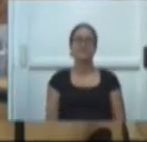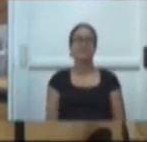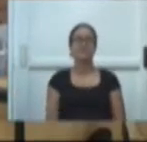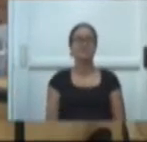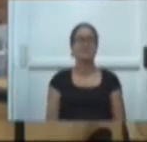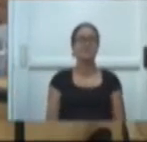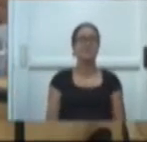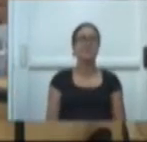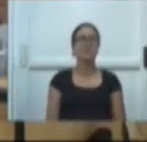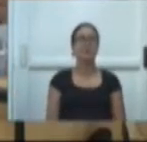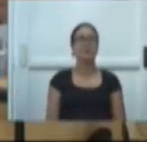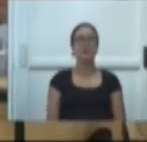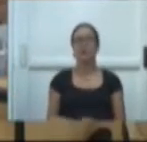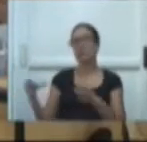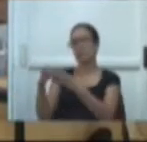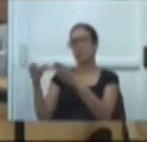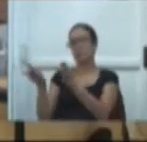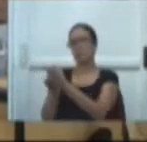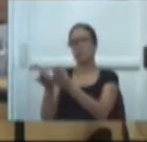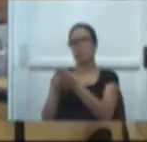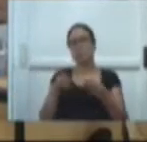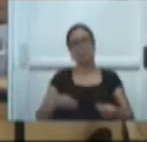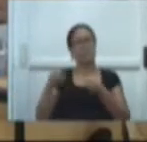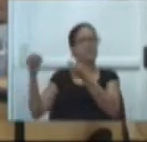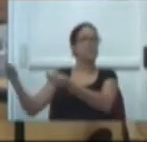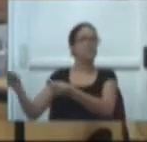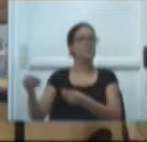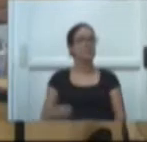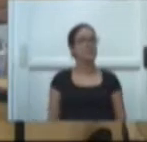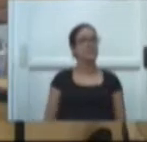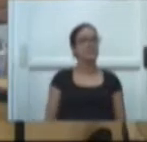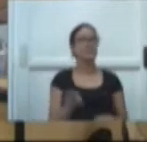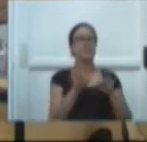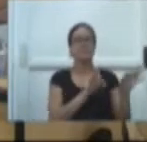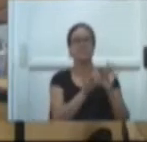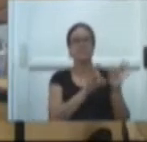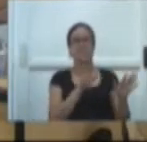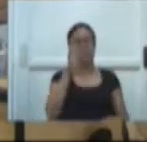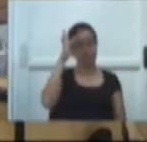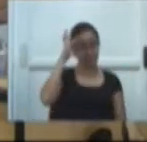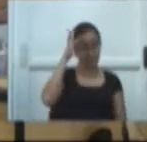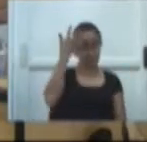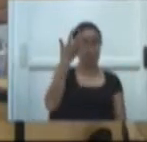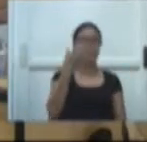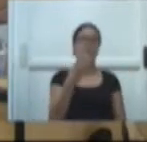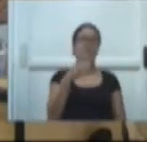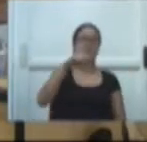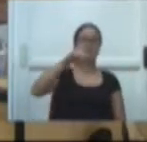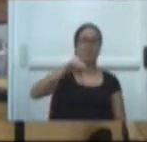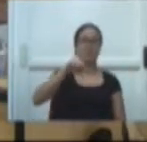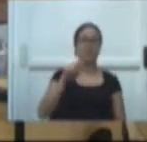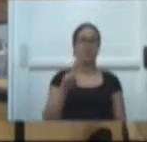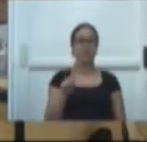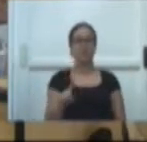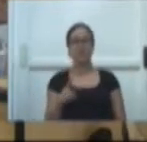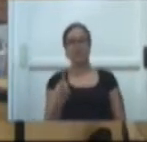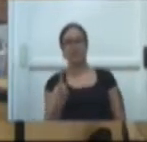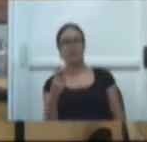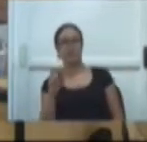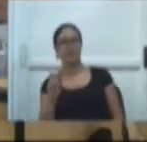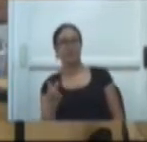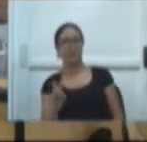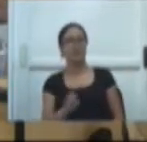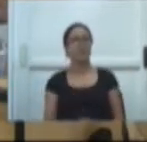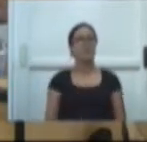Encaminhe-se às comissões competentes. Projeto de Resolução 9/2015, autora vereadora Lu